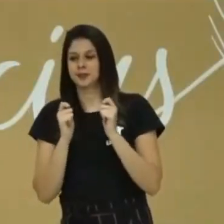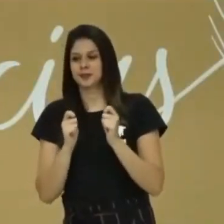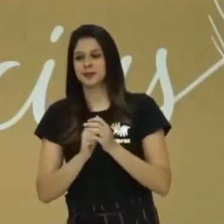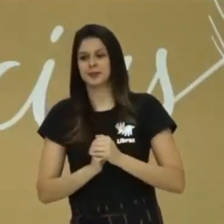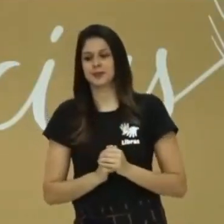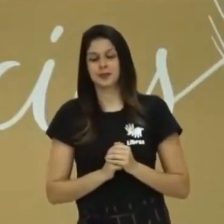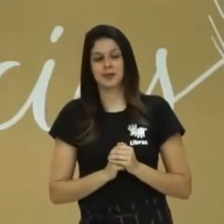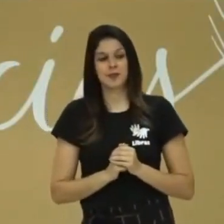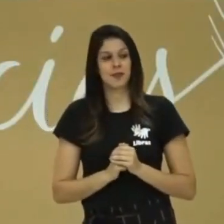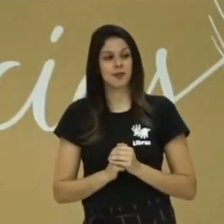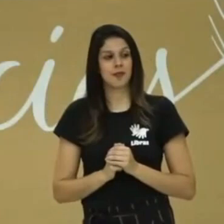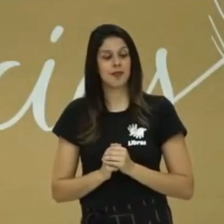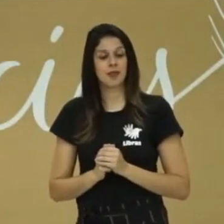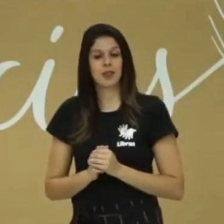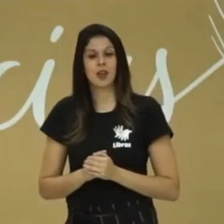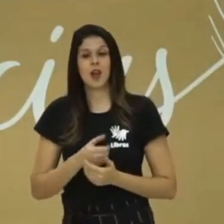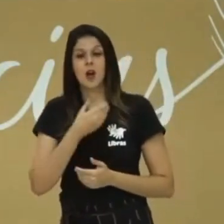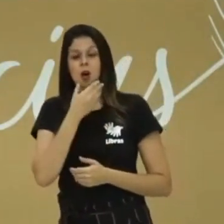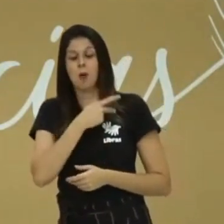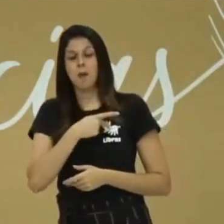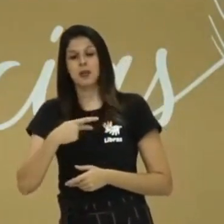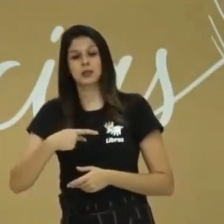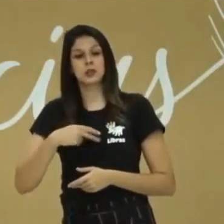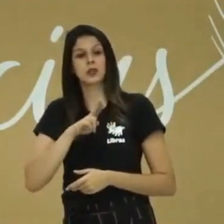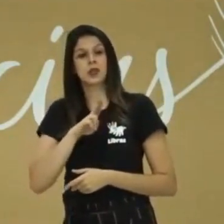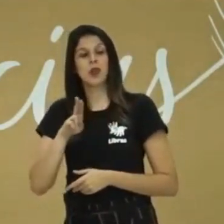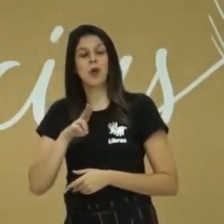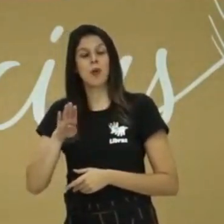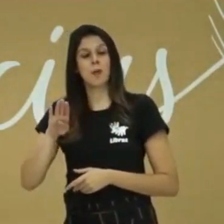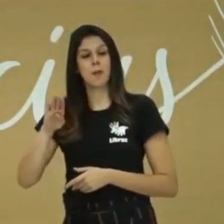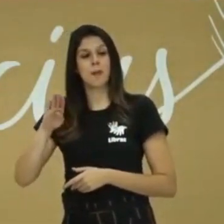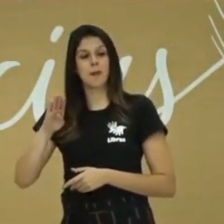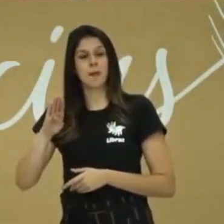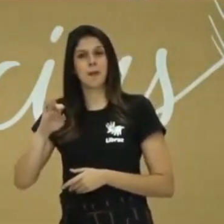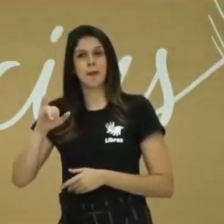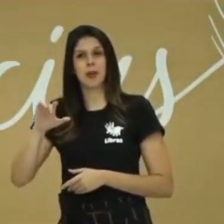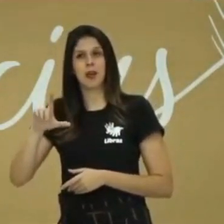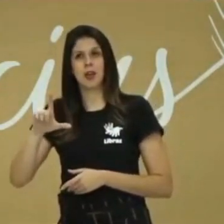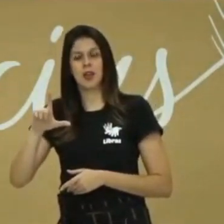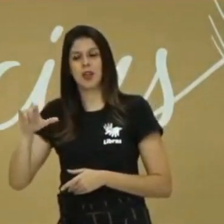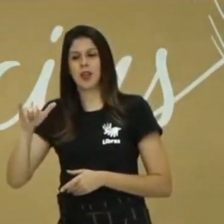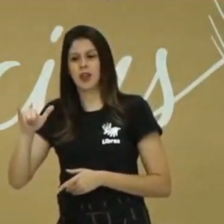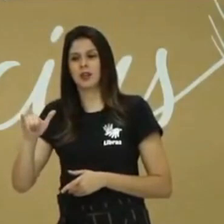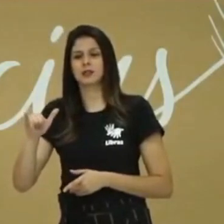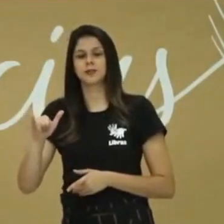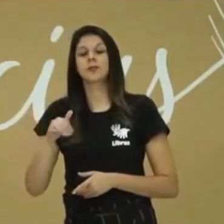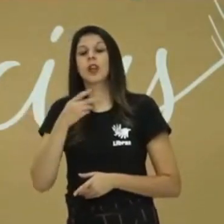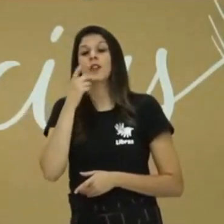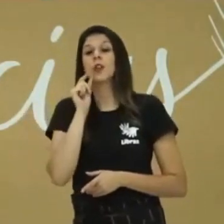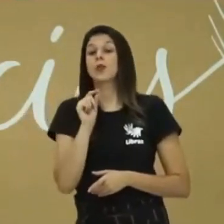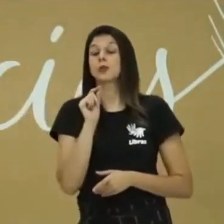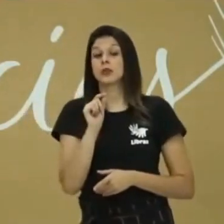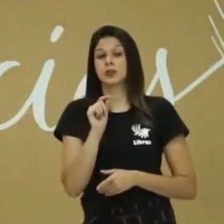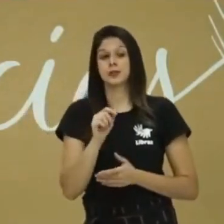em uma das pregações do milligramm que ele falava sobre a volta de Jesus Ele falou que eu ainda não